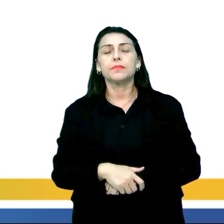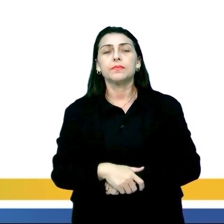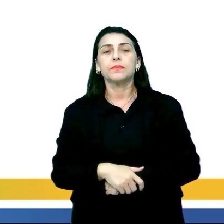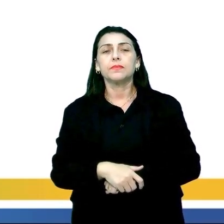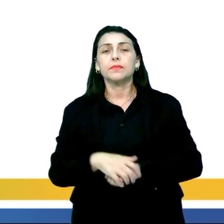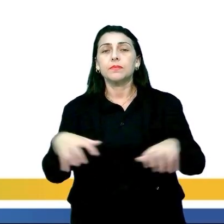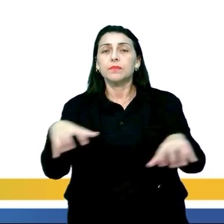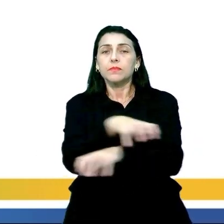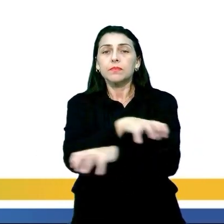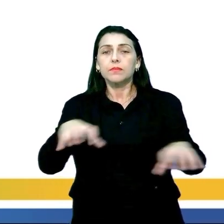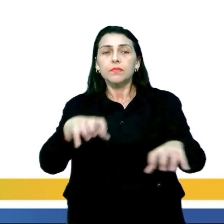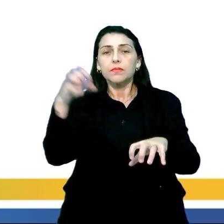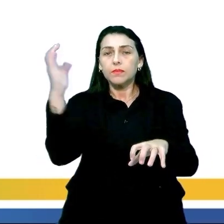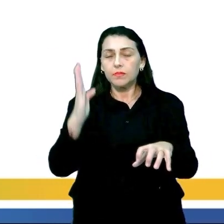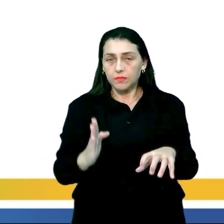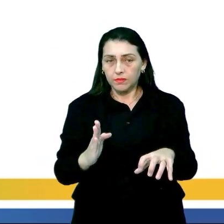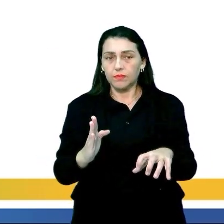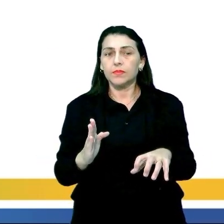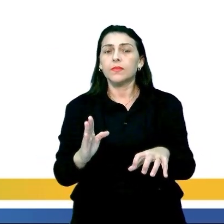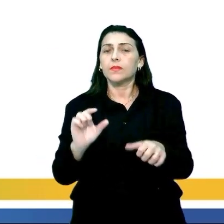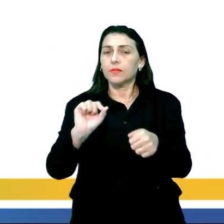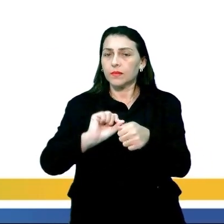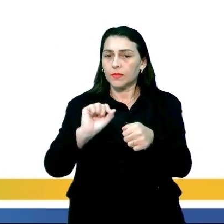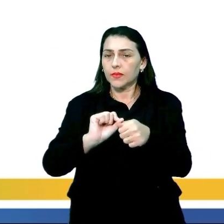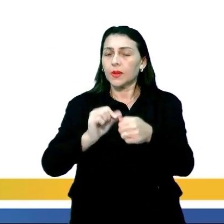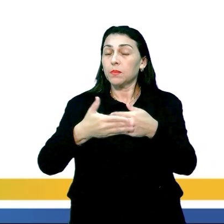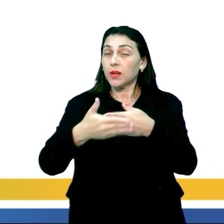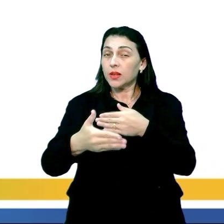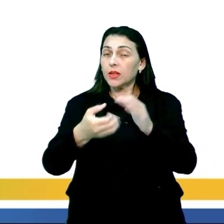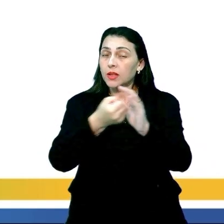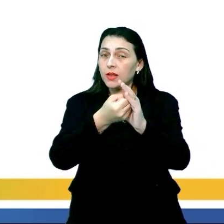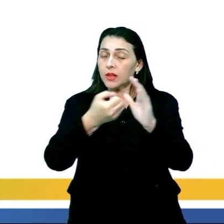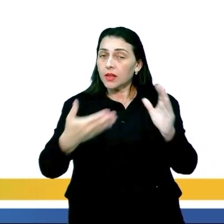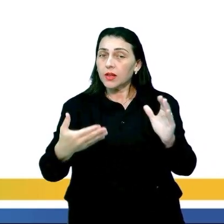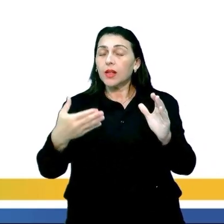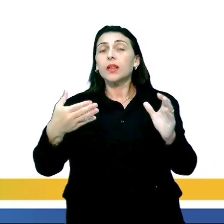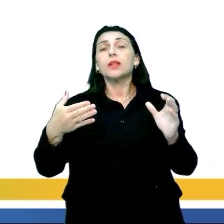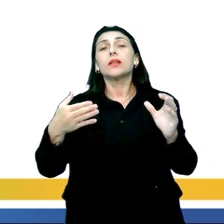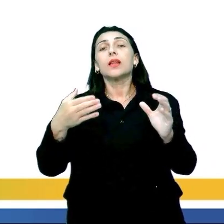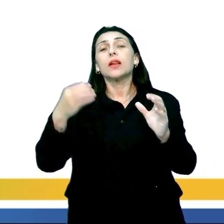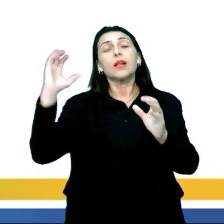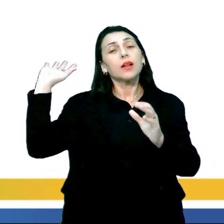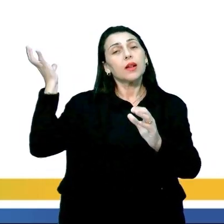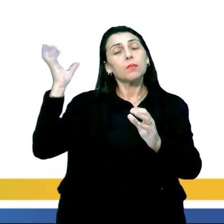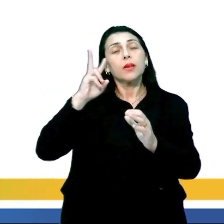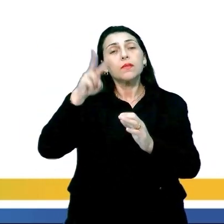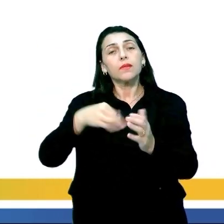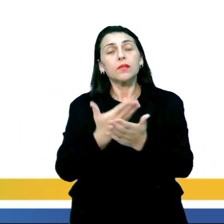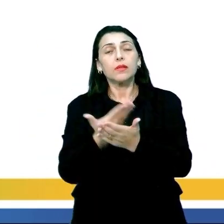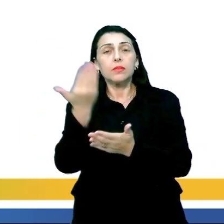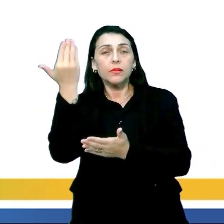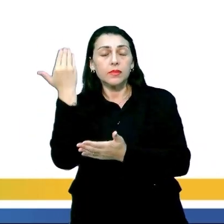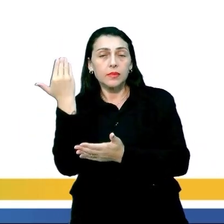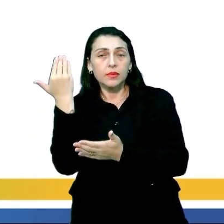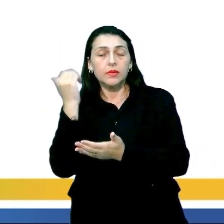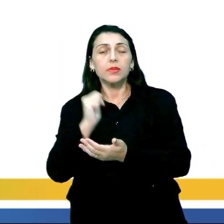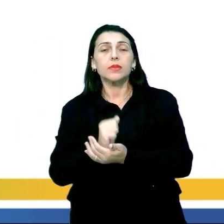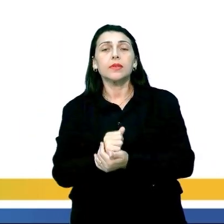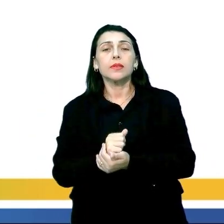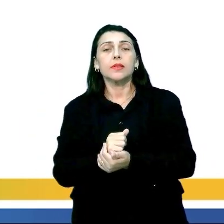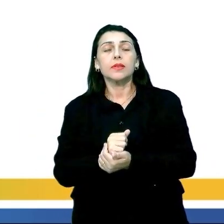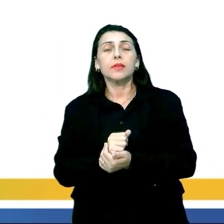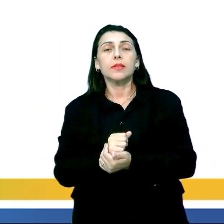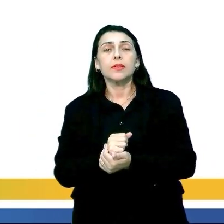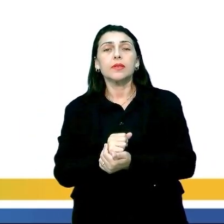Os biomas brasileiros, que vão se formar a partir das características climáticas que a gente viu na aula passada, eles